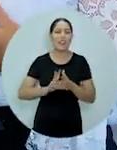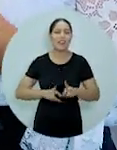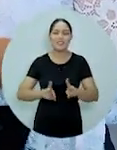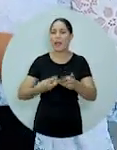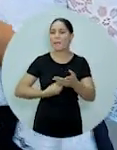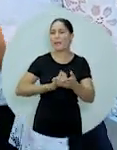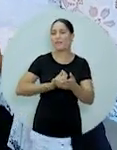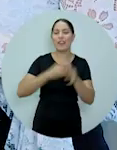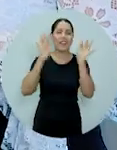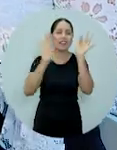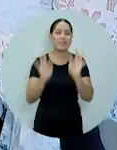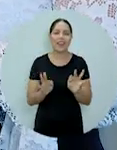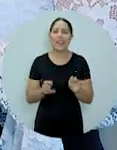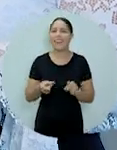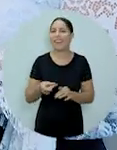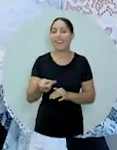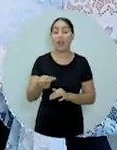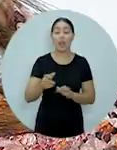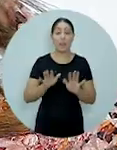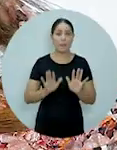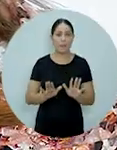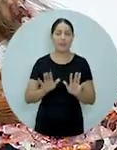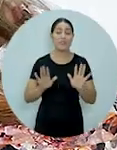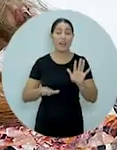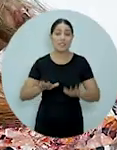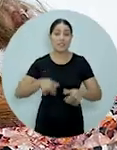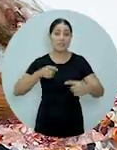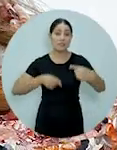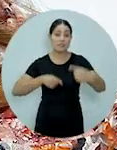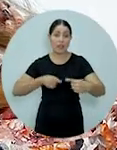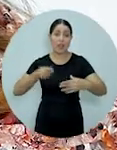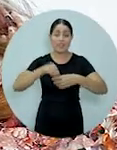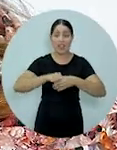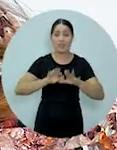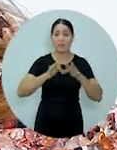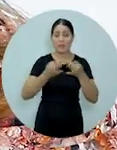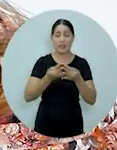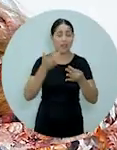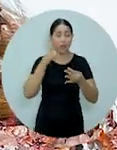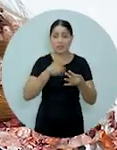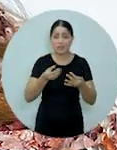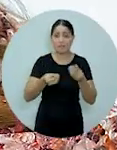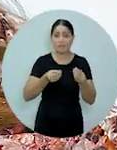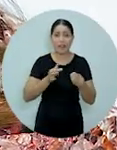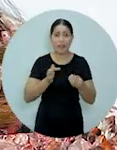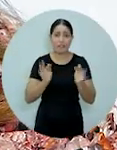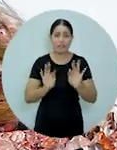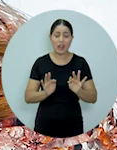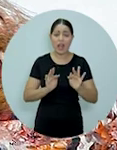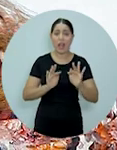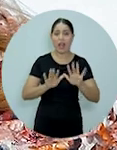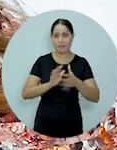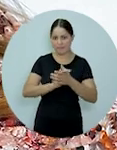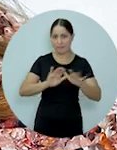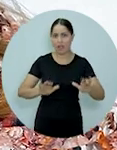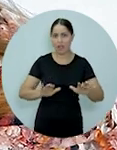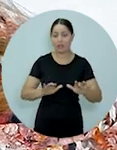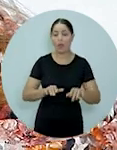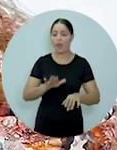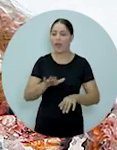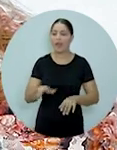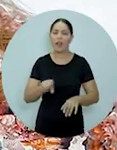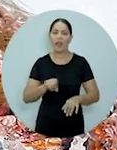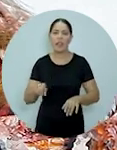para sempre, que a gente vai estar feliz, contente. Mas aí ocorreu alguma espécie de evento e que isso não se concretizou. Então, para que não